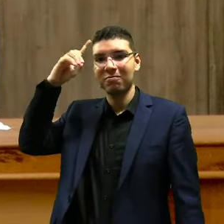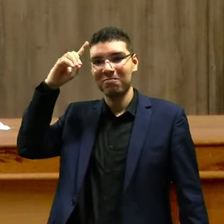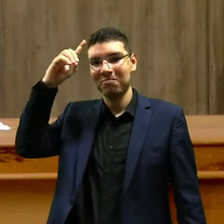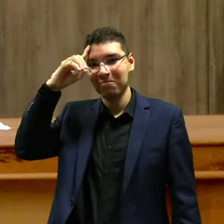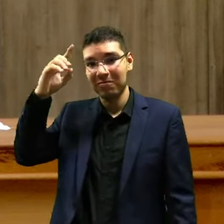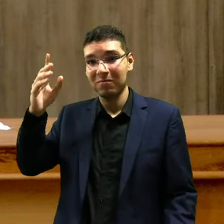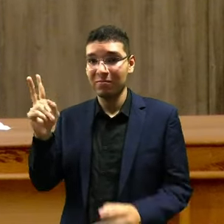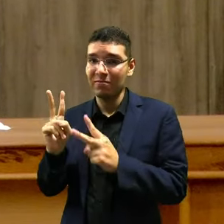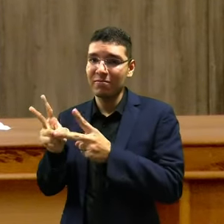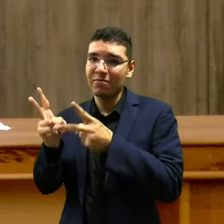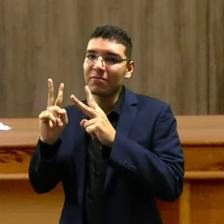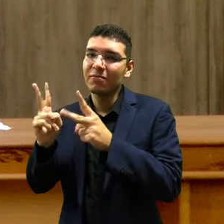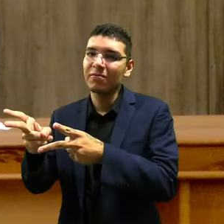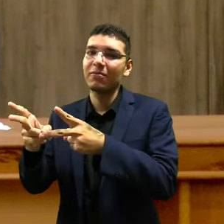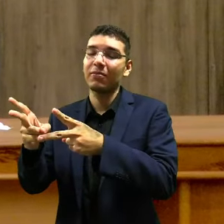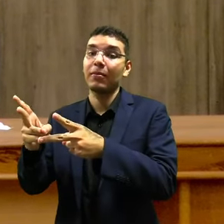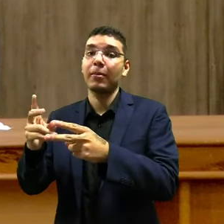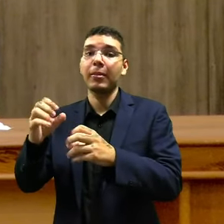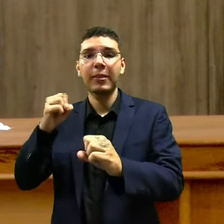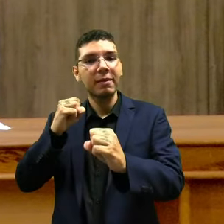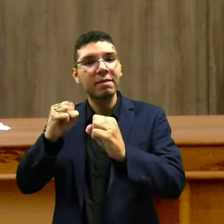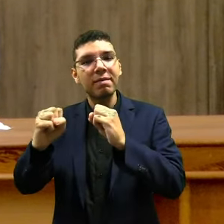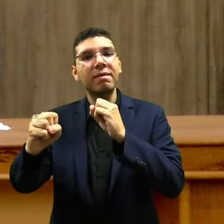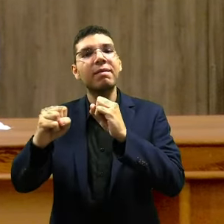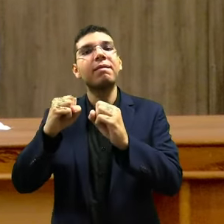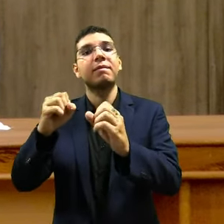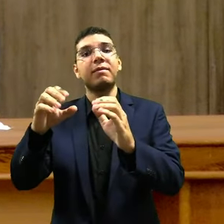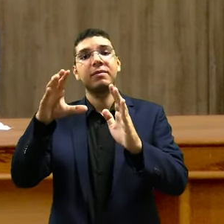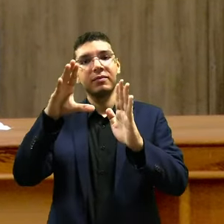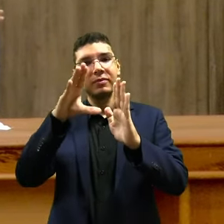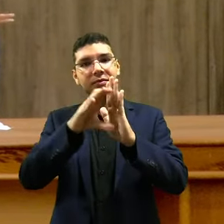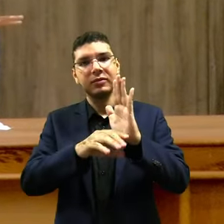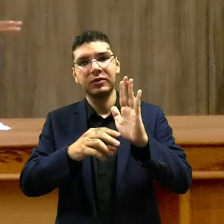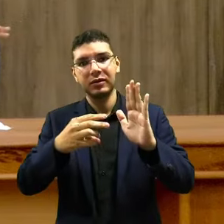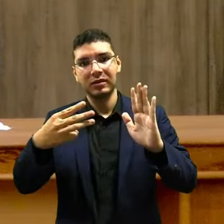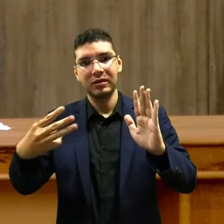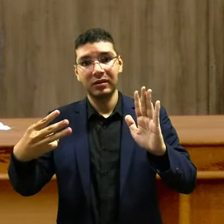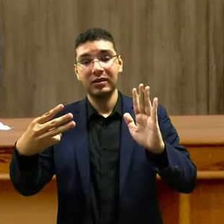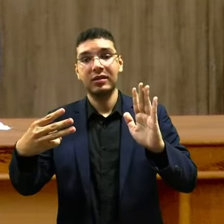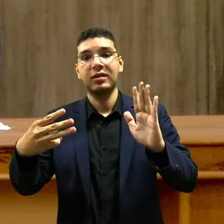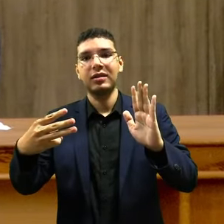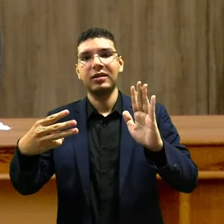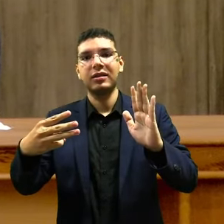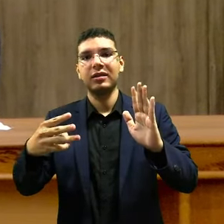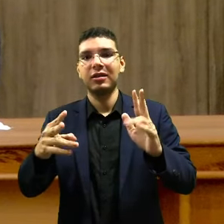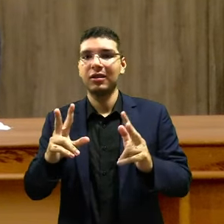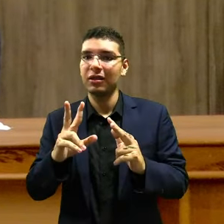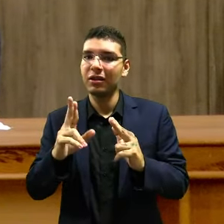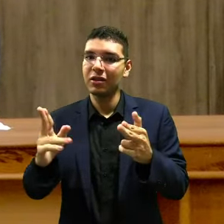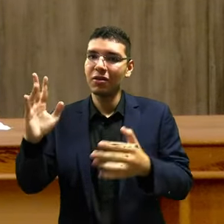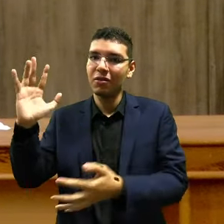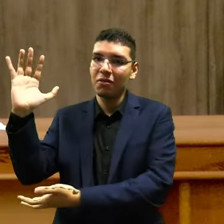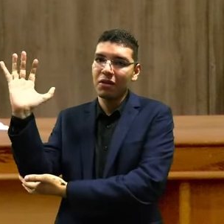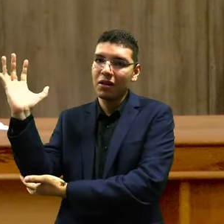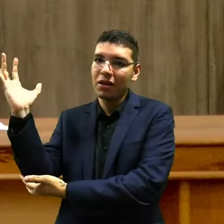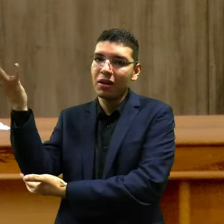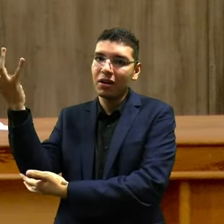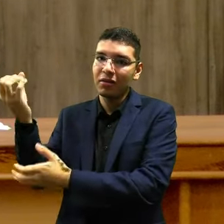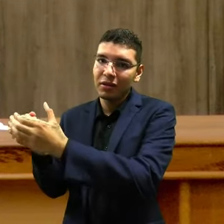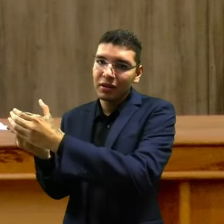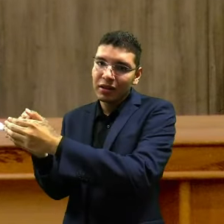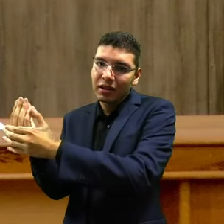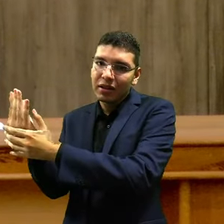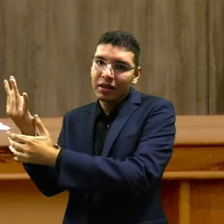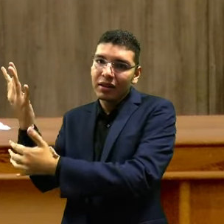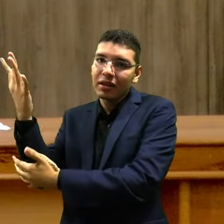hora Salmo 1 TR será como árvore plantada junto a Ribeiro de que dá o seu fruto